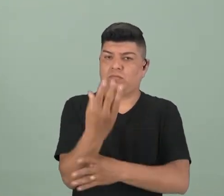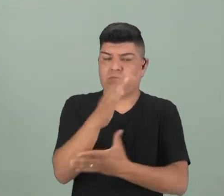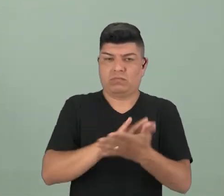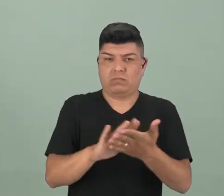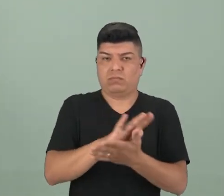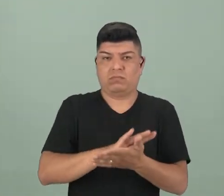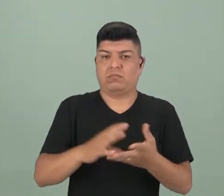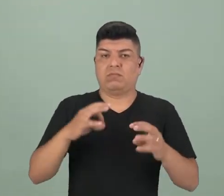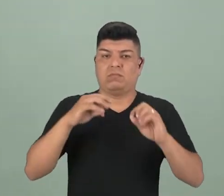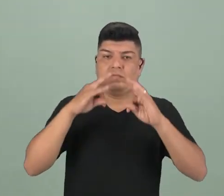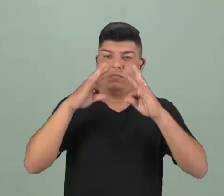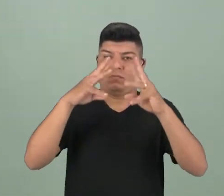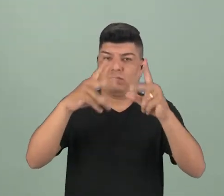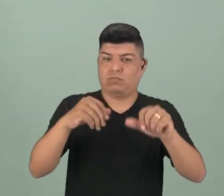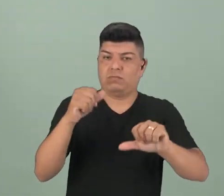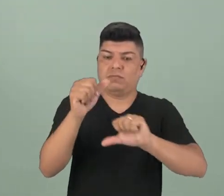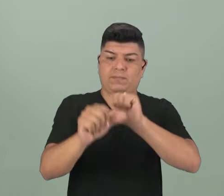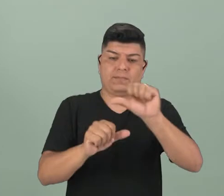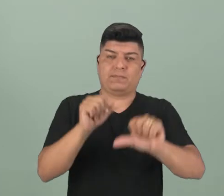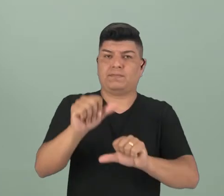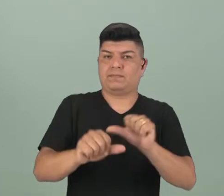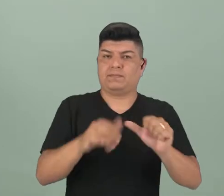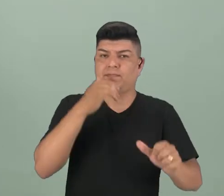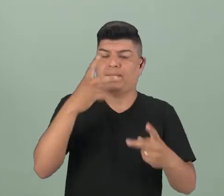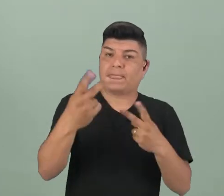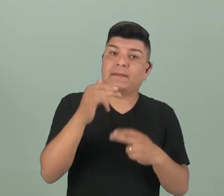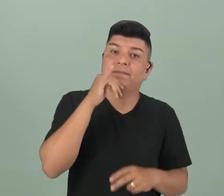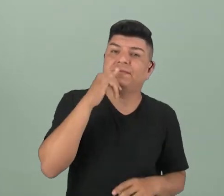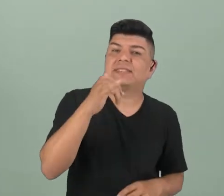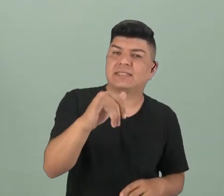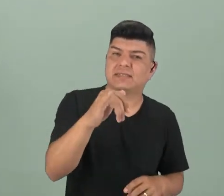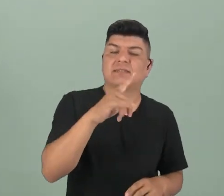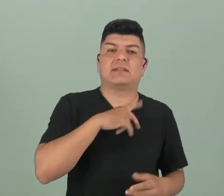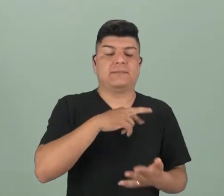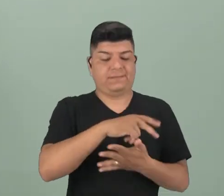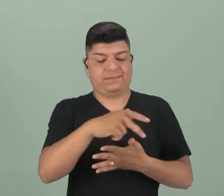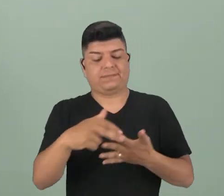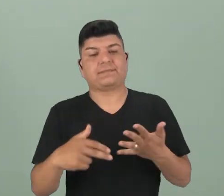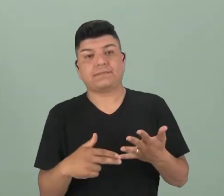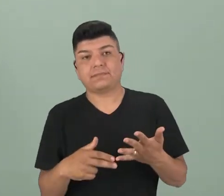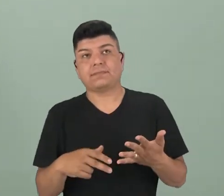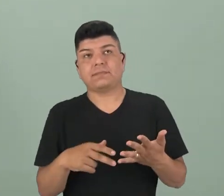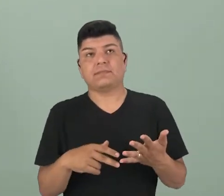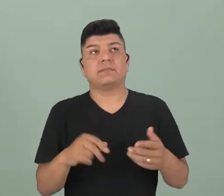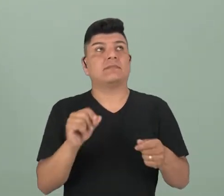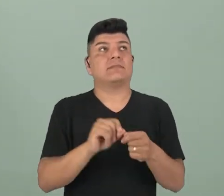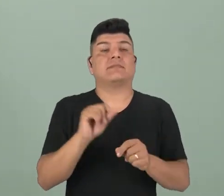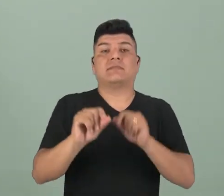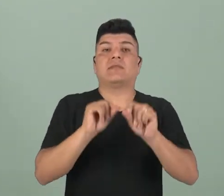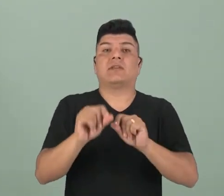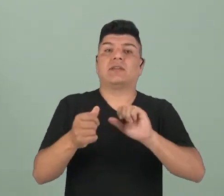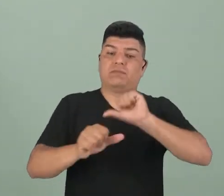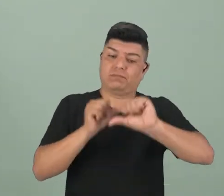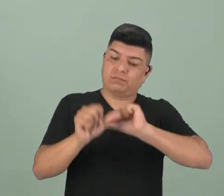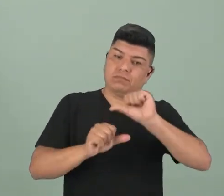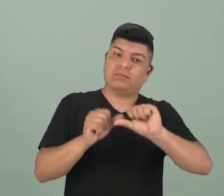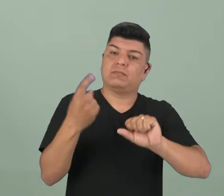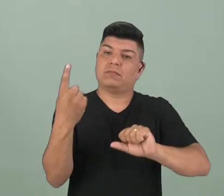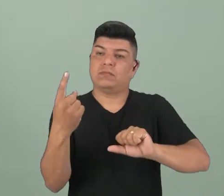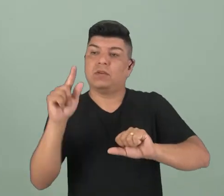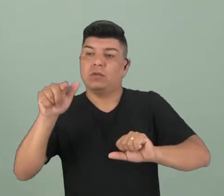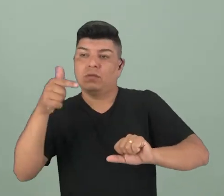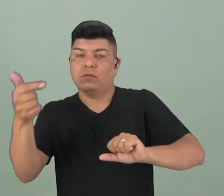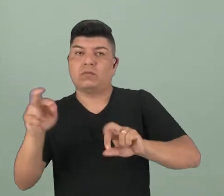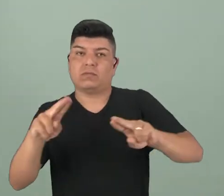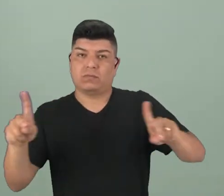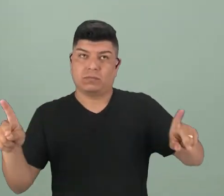E isso não é diferente com a energia. Nós temos os tipos de energia e o que nós fazemos é transformar um tipo para o outro,